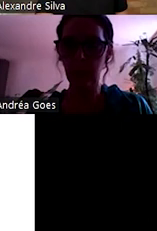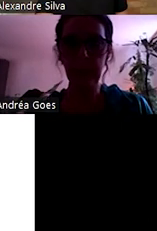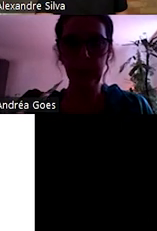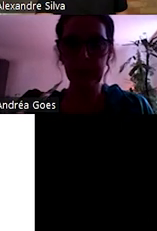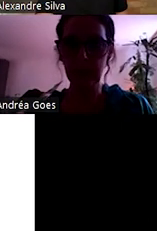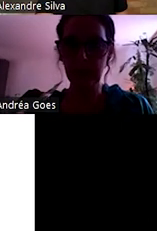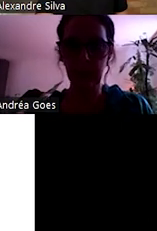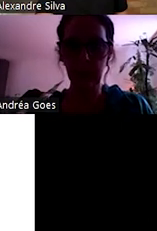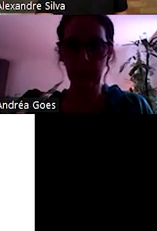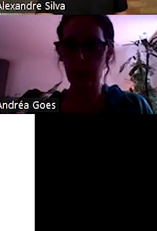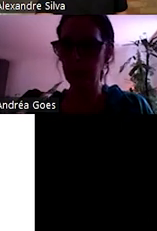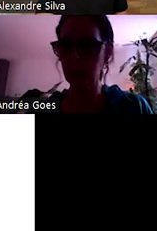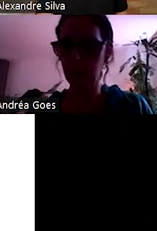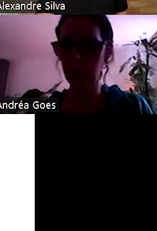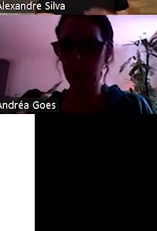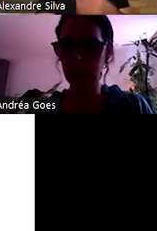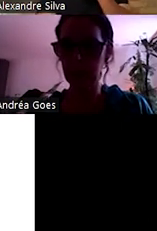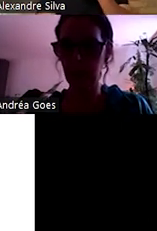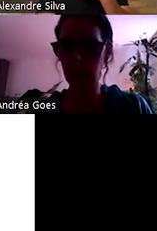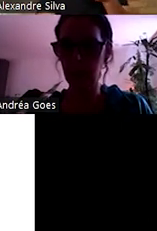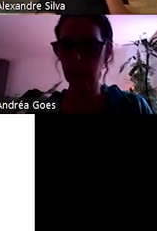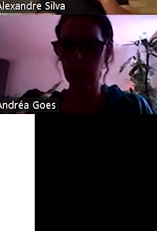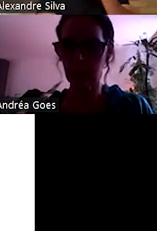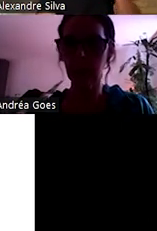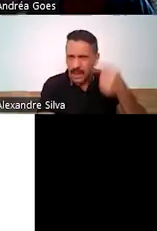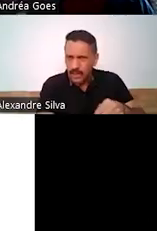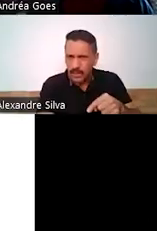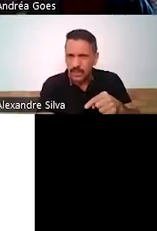Tá tudo bem? Parece que eu saí aqui por um instante, parece que caiu.